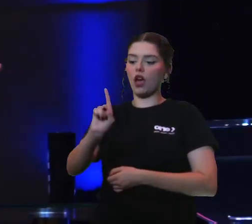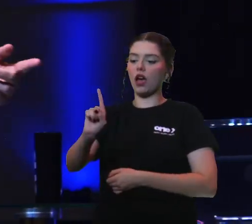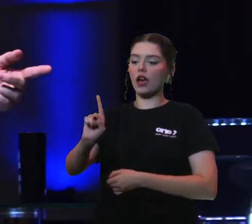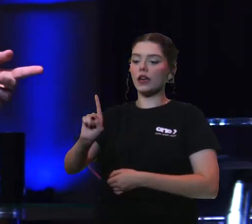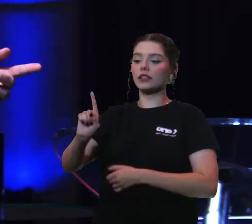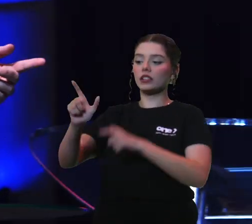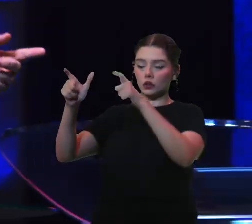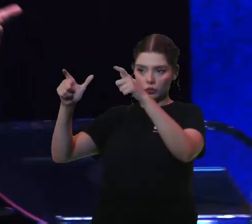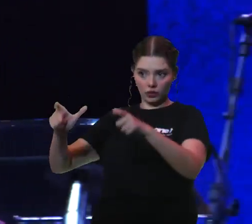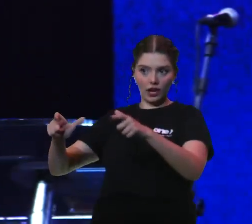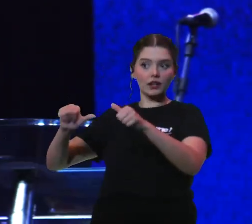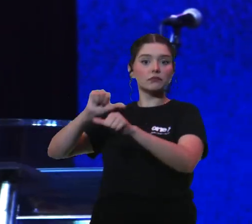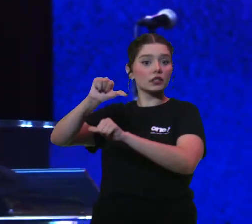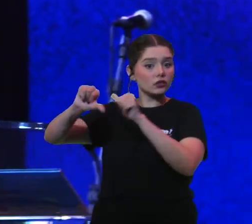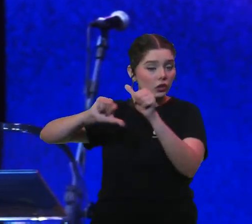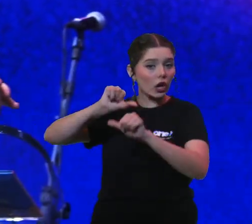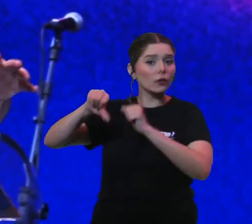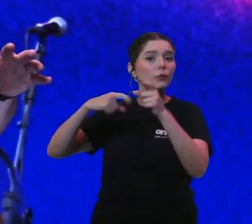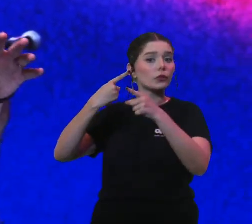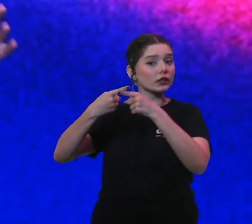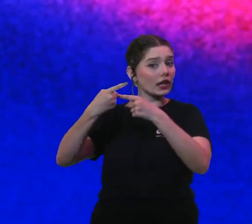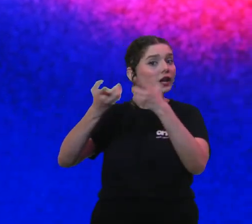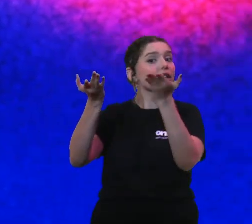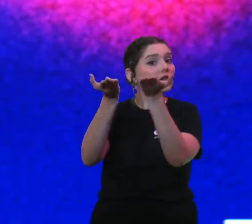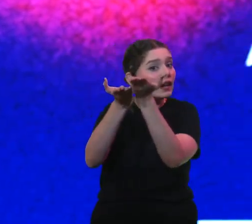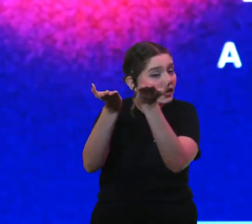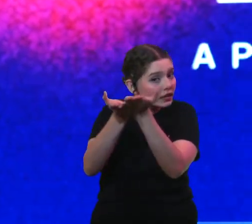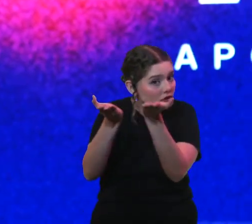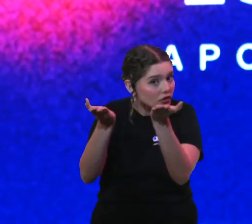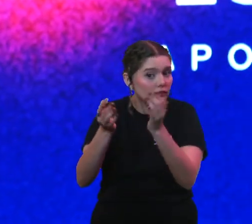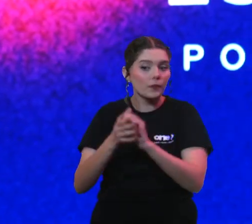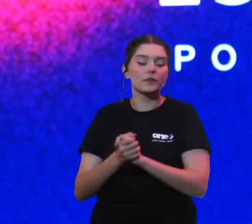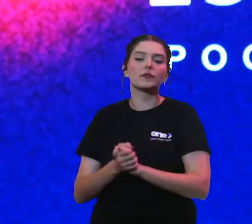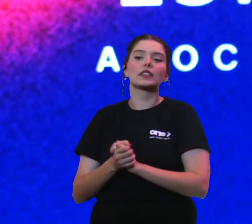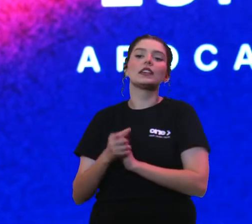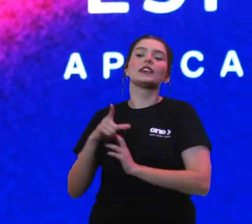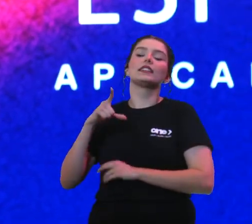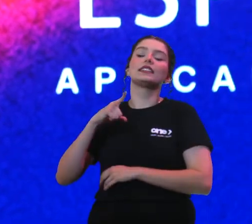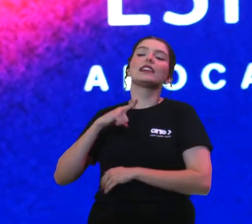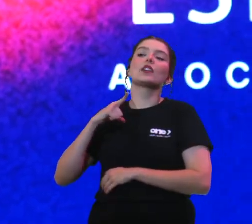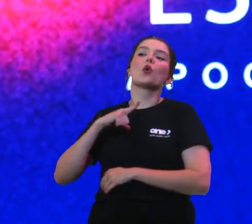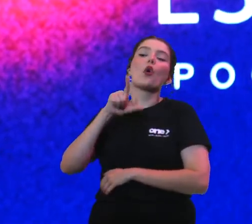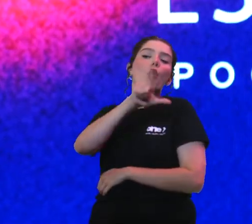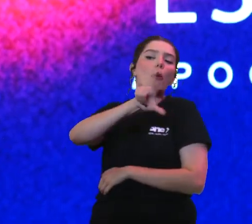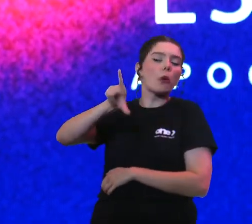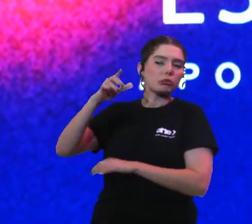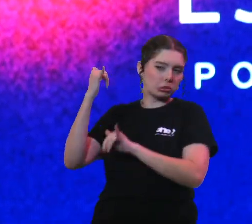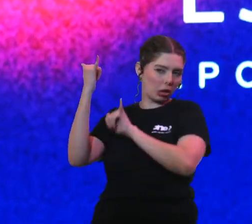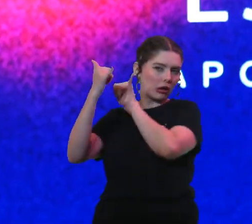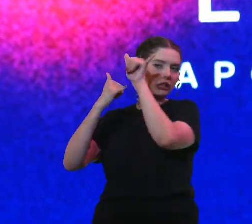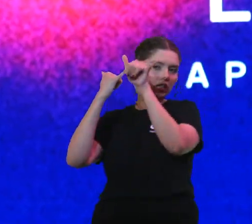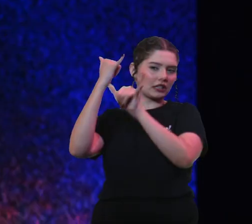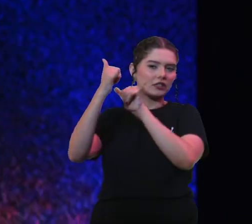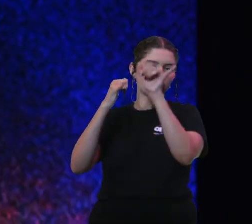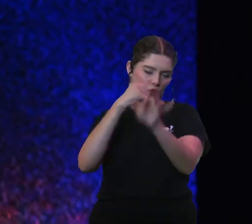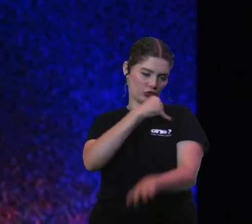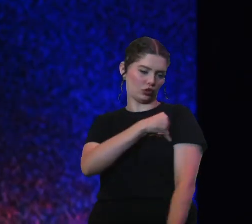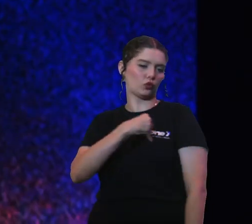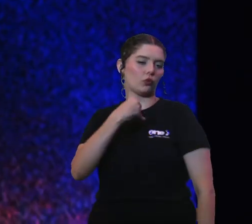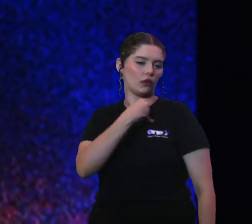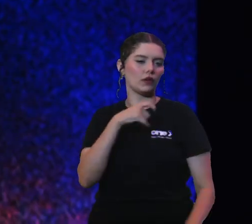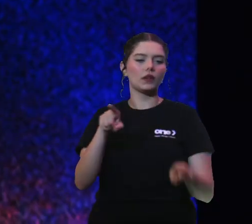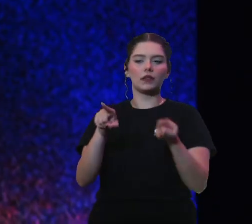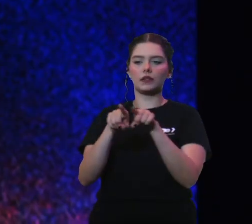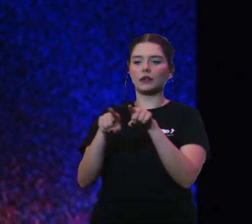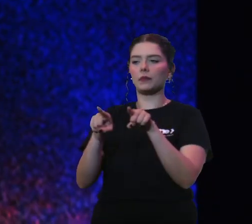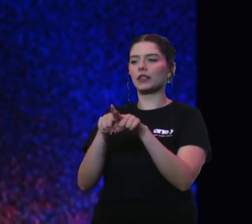lenda. O povo daquela ilha acredita numa lenda que dizia que enquanto João estava naquele lugar, houve uma